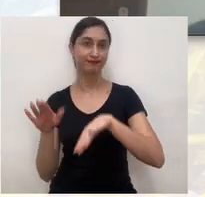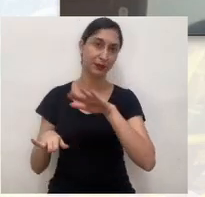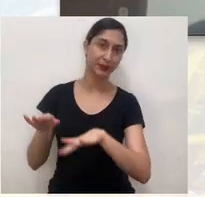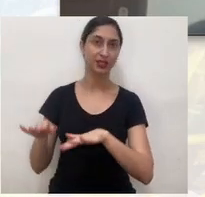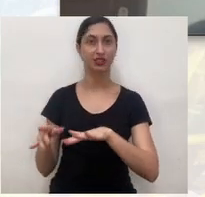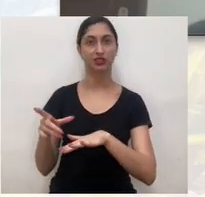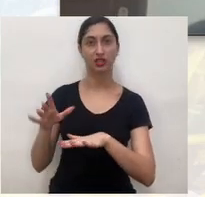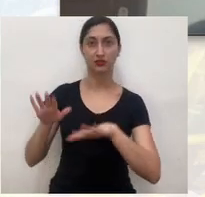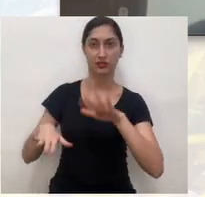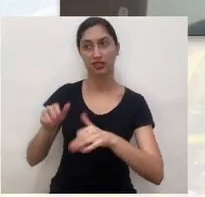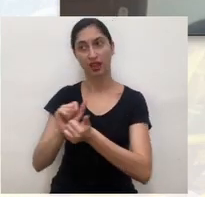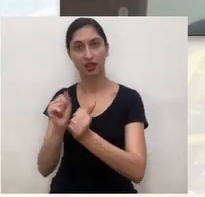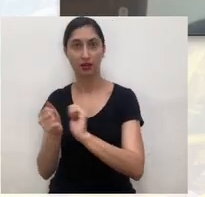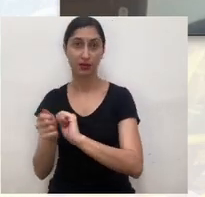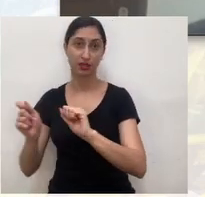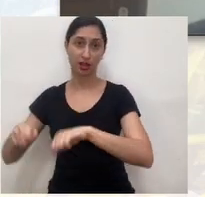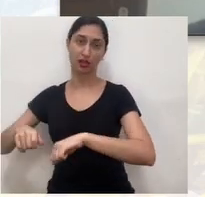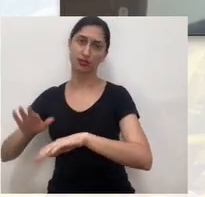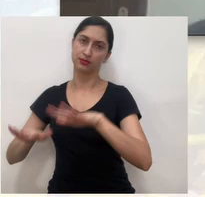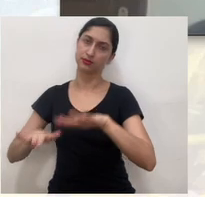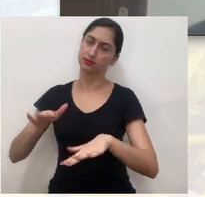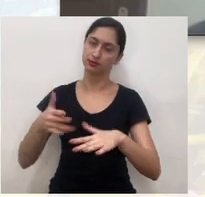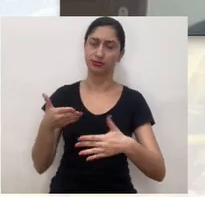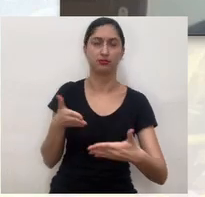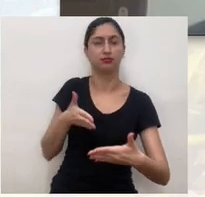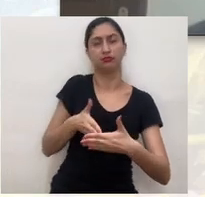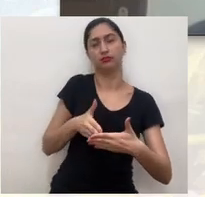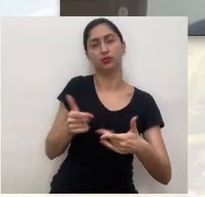caso do Museu Casa Kubitschek, ele foi projetado